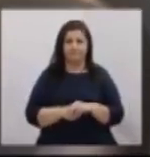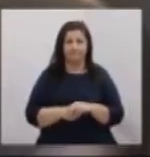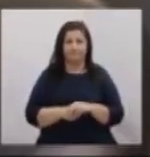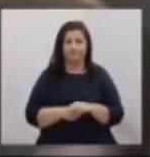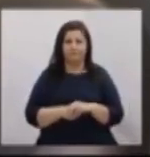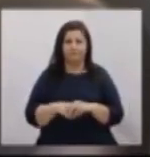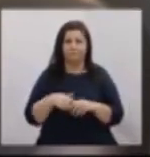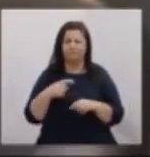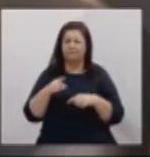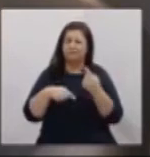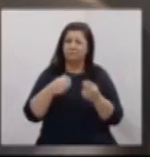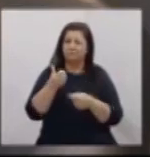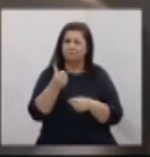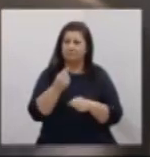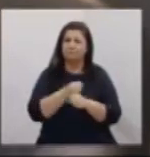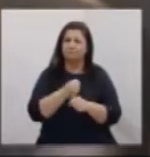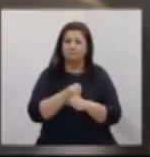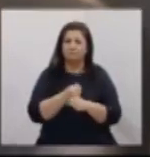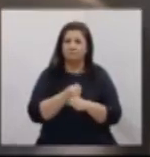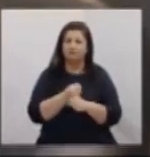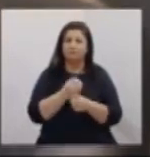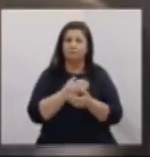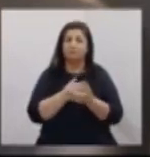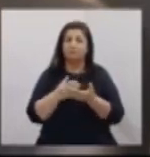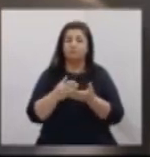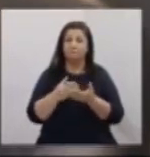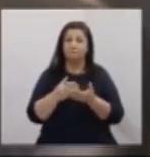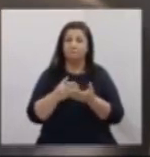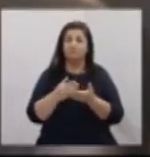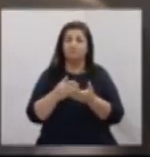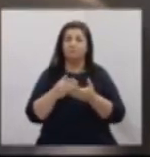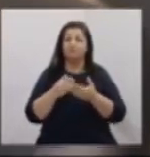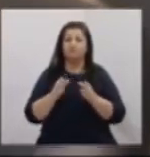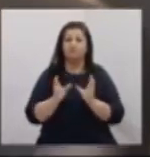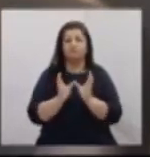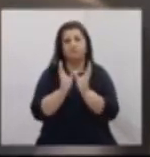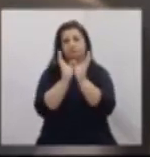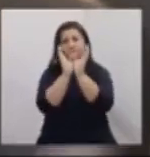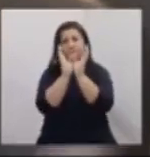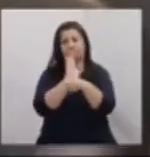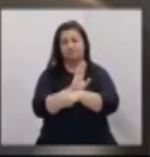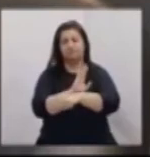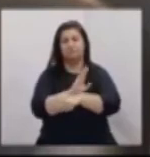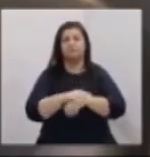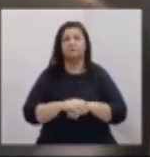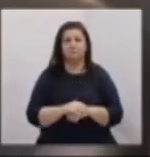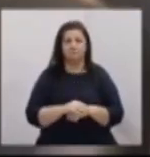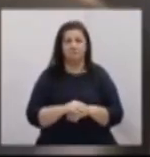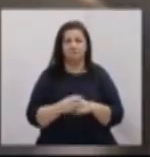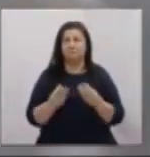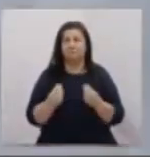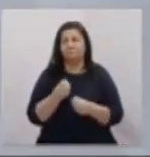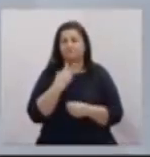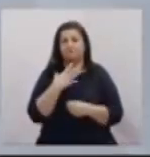uns 6 anos, me convidaram para ser ministra da Eucaristia. A gente luta, a gente ajuda naquilo que a gente pode. Isso para a gente é